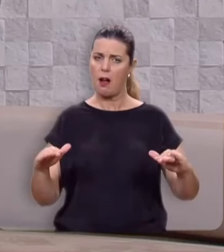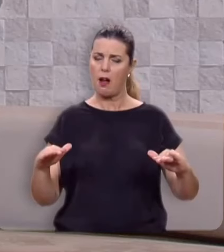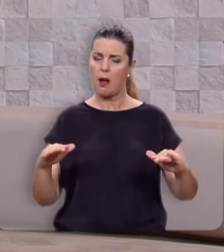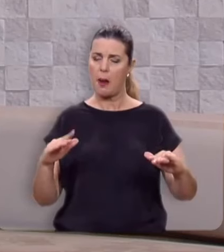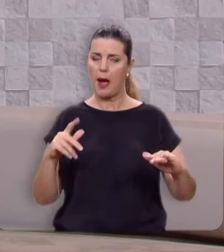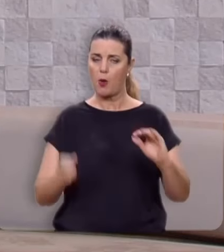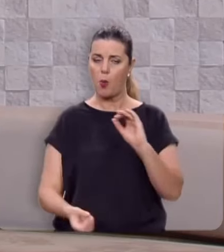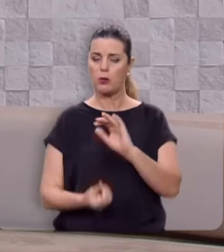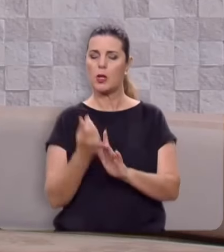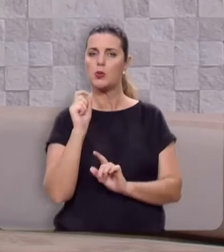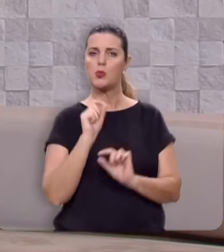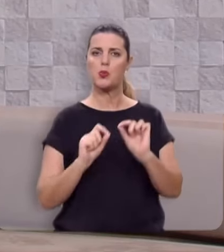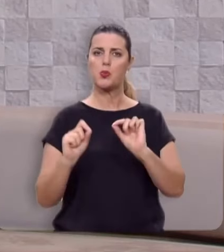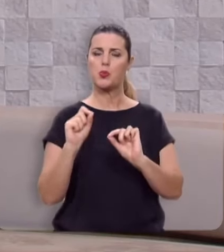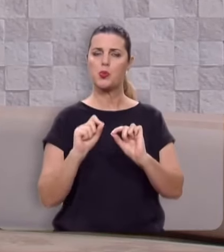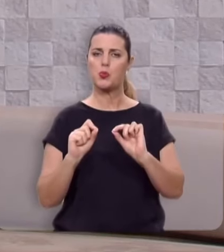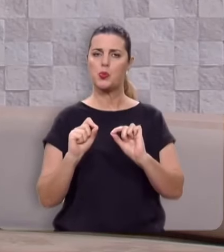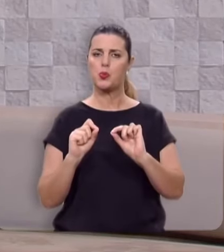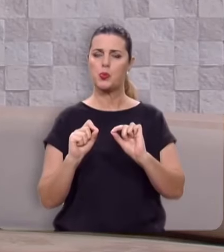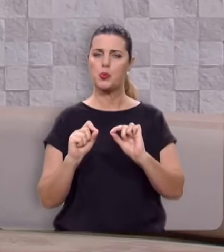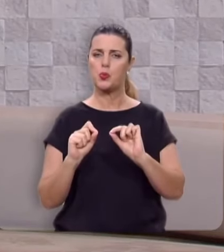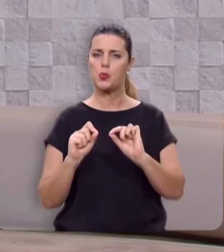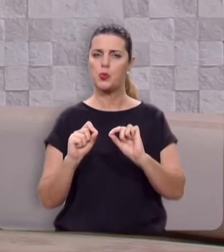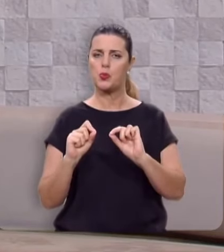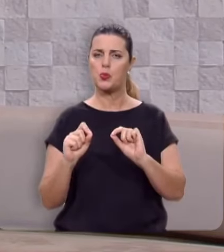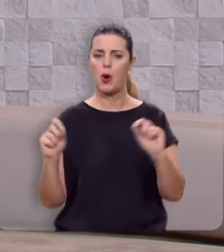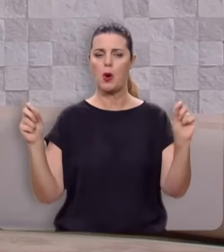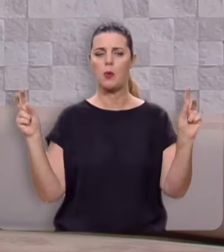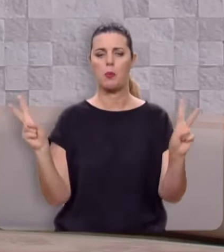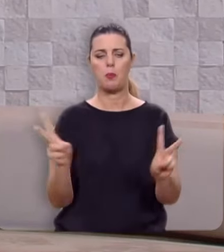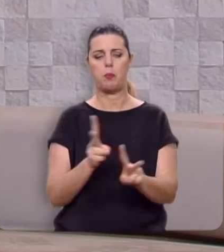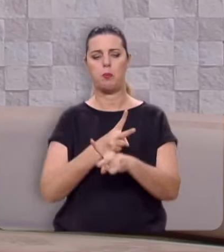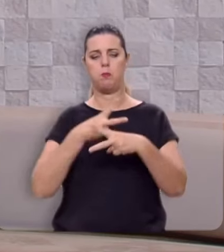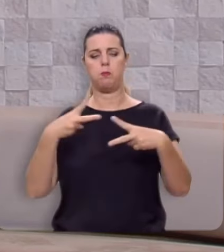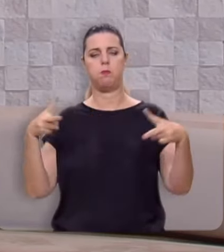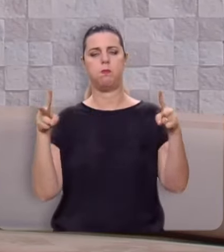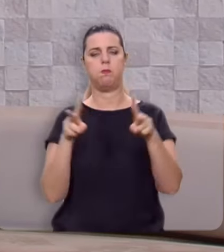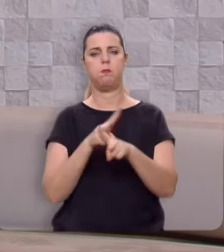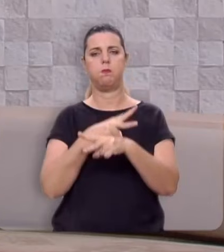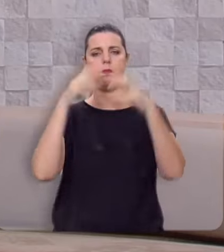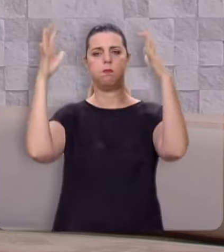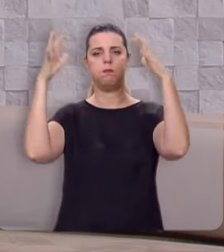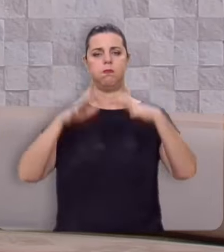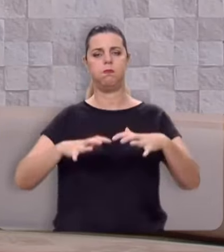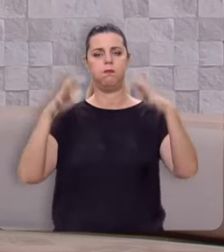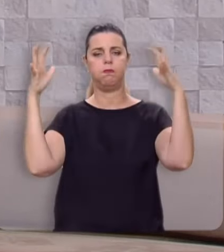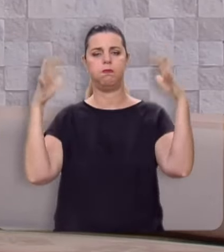são surpreendidos por uma súbita tempestade.